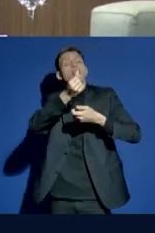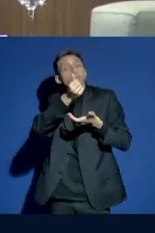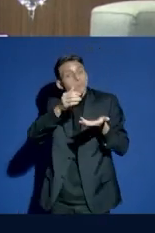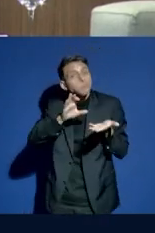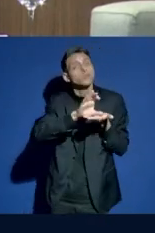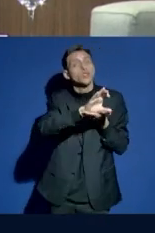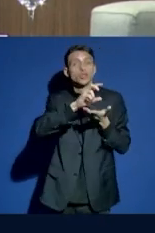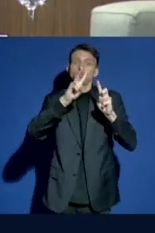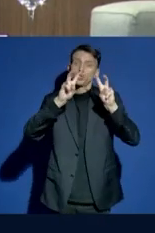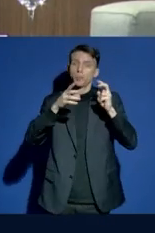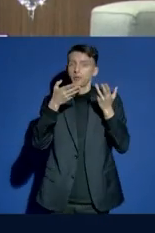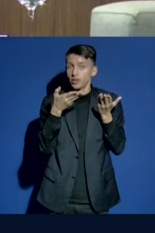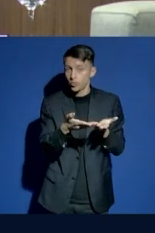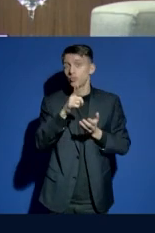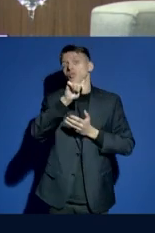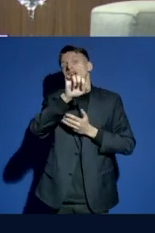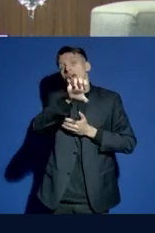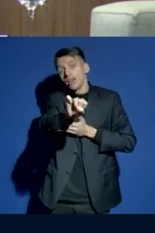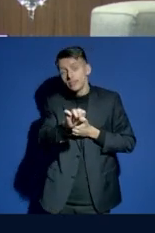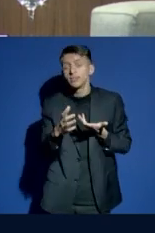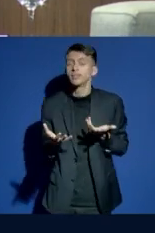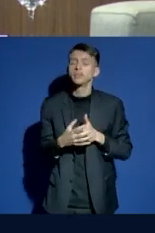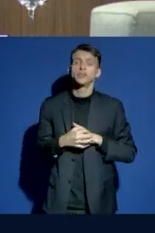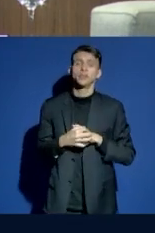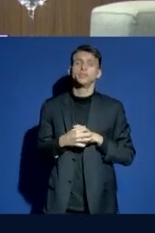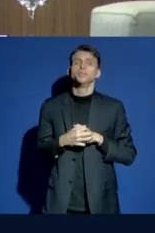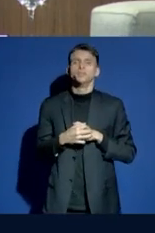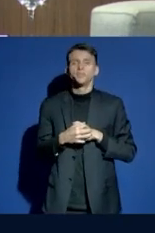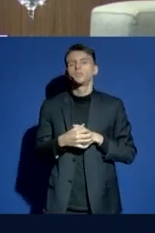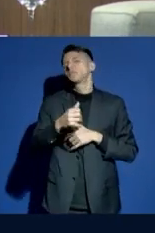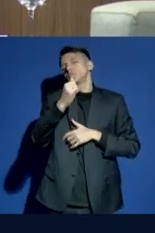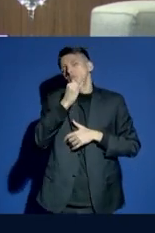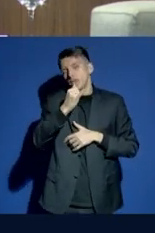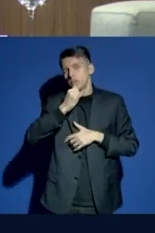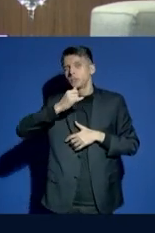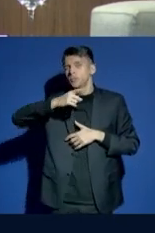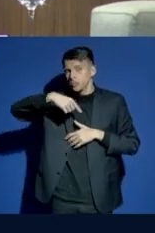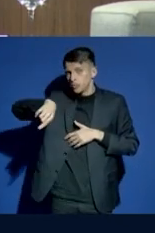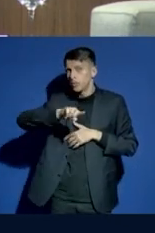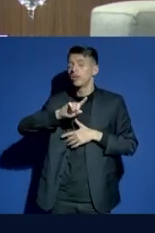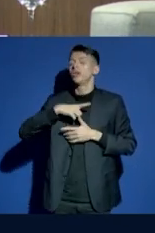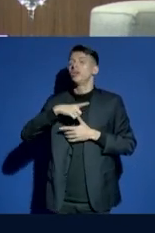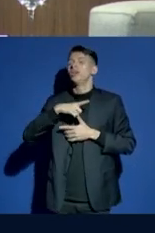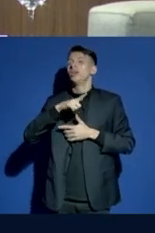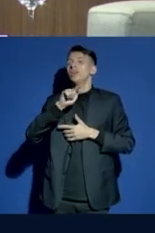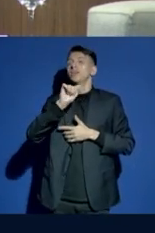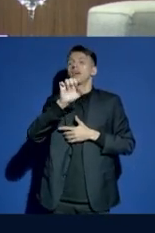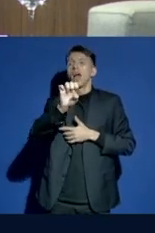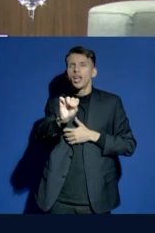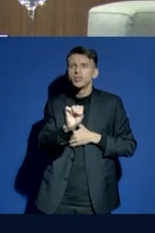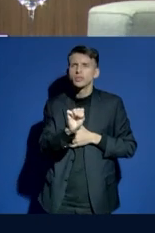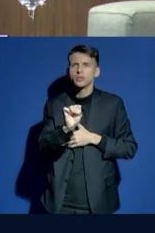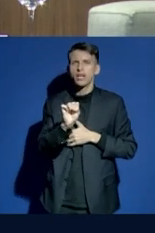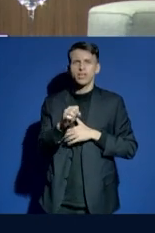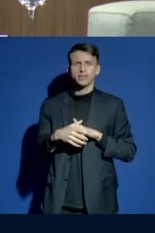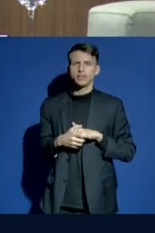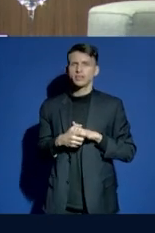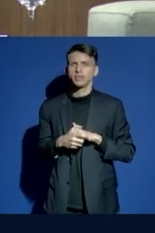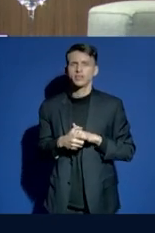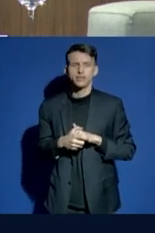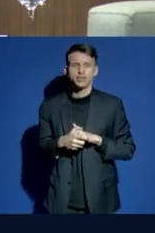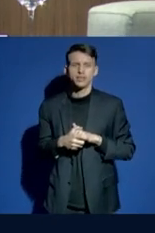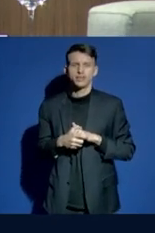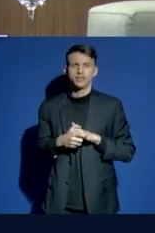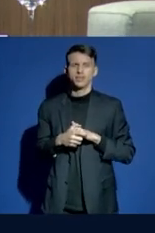sobre a questão inclusive da do gás um choque não só da Petrobras